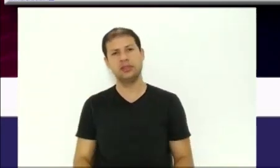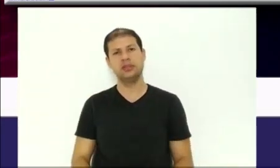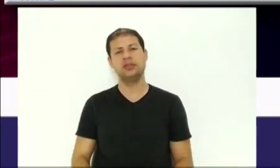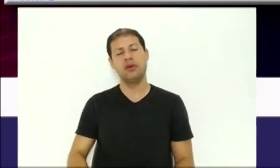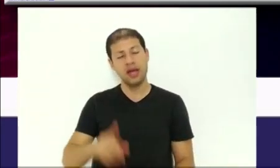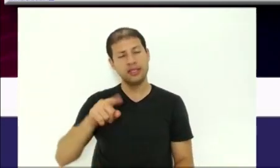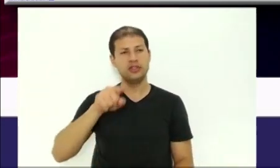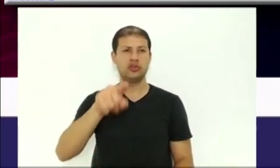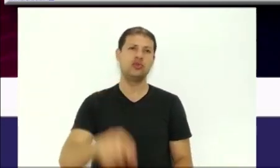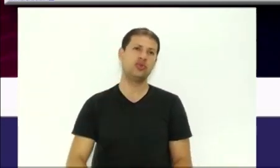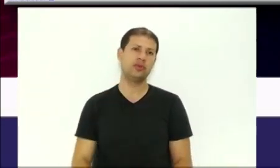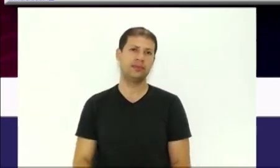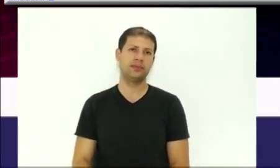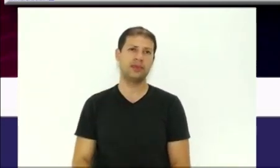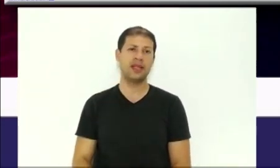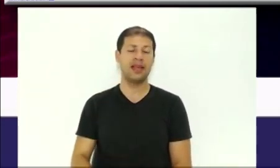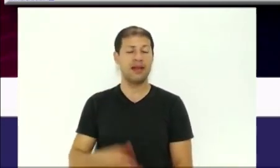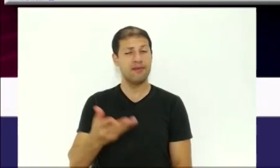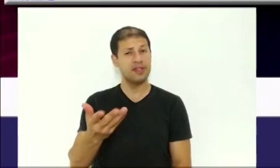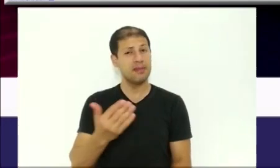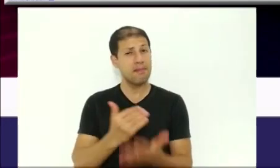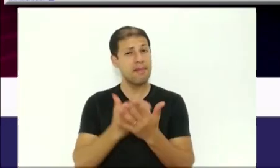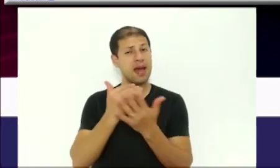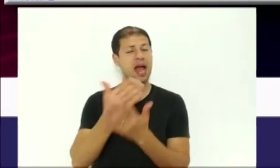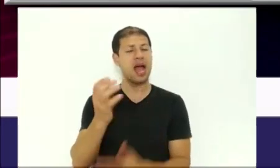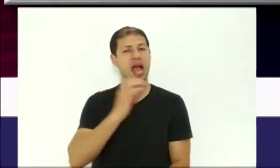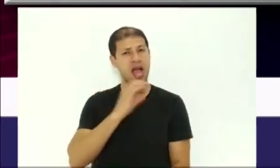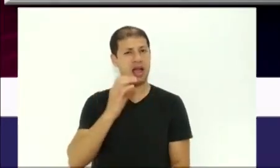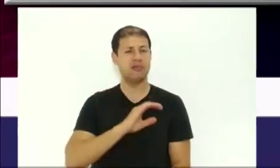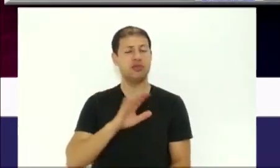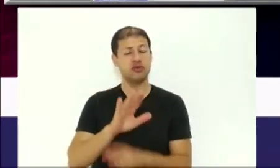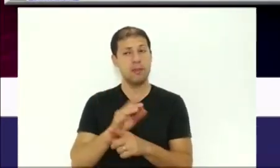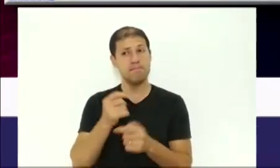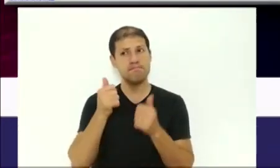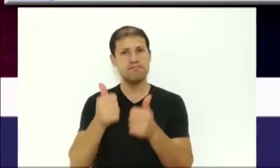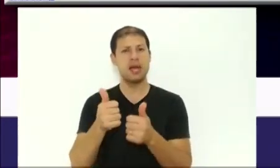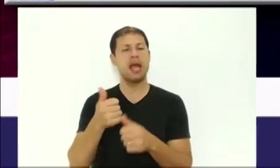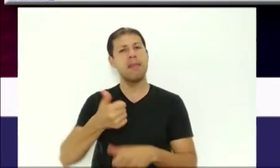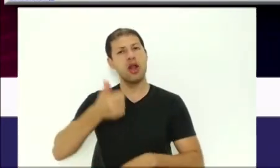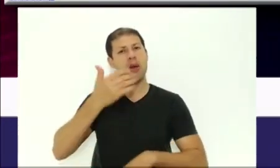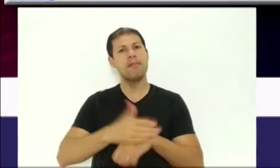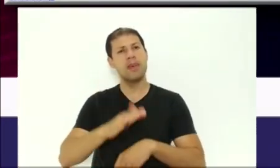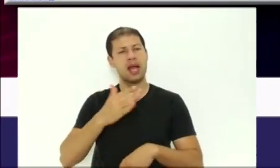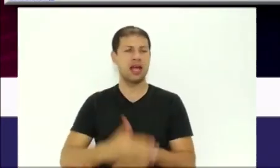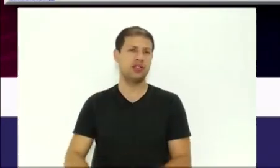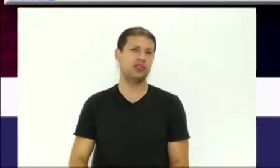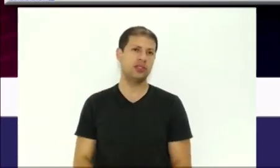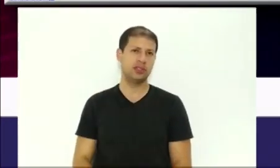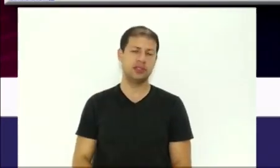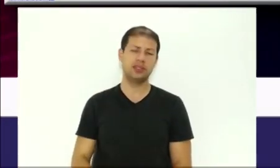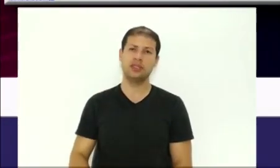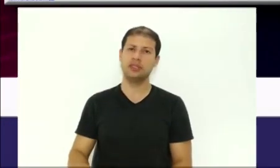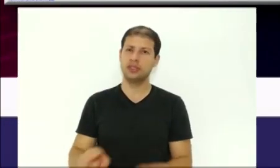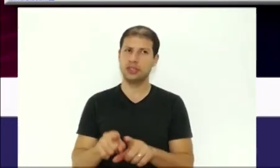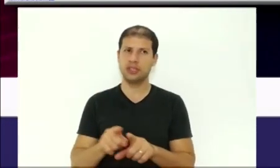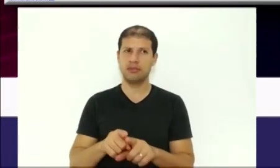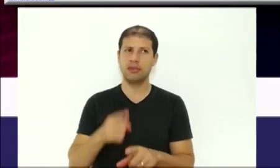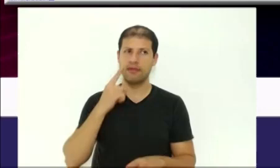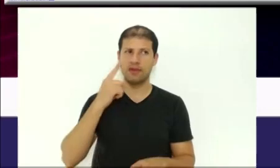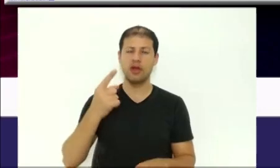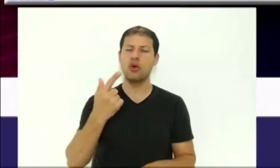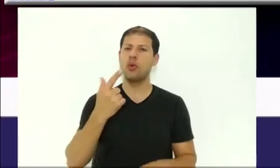é agilizar, trazer vantagens, melhores práticas. Trouxe também para vocês um terceiro ponto